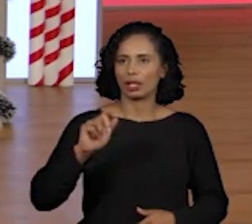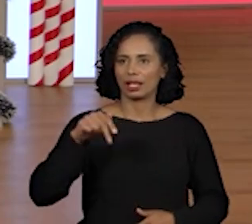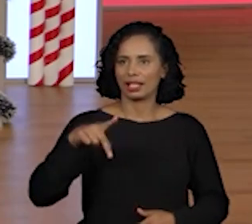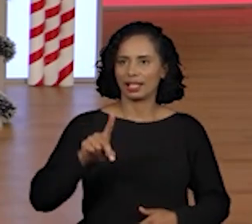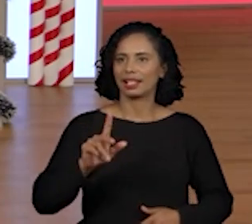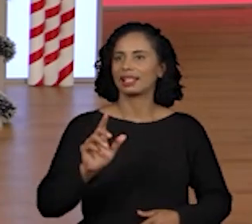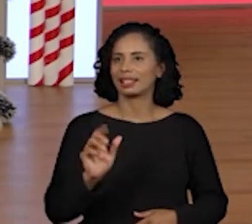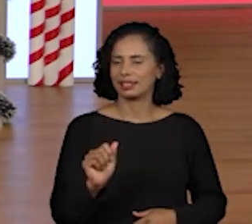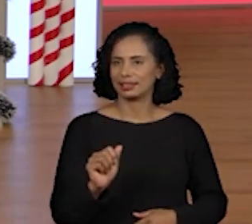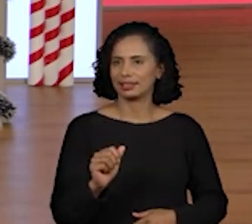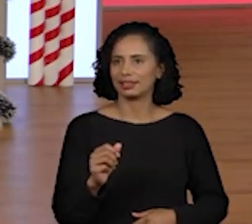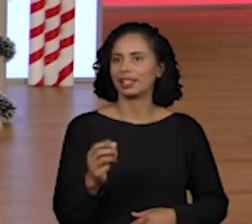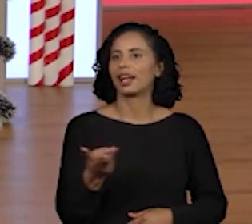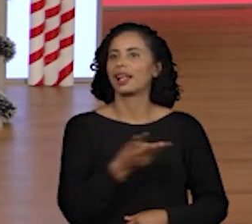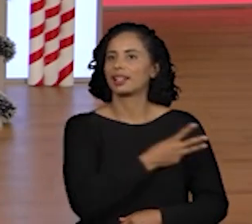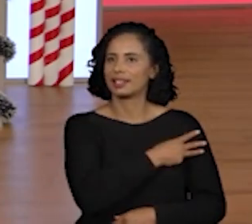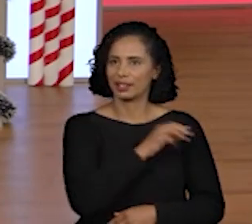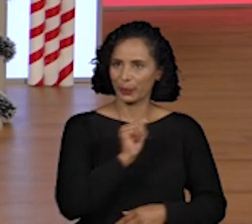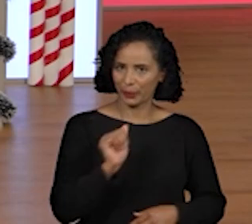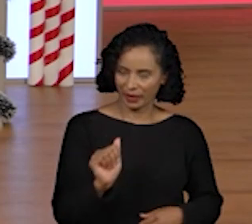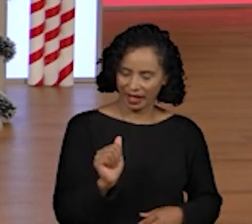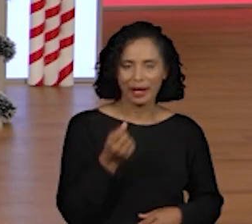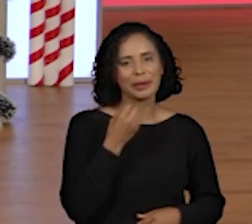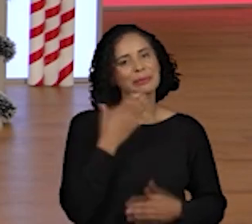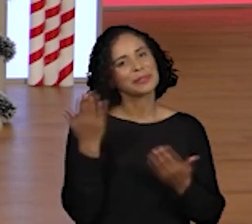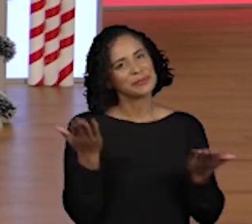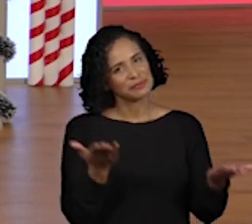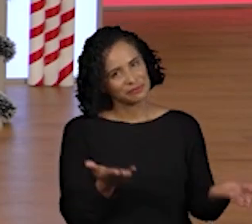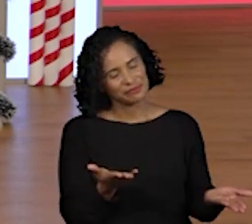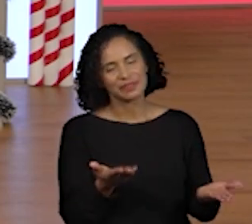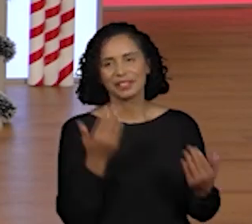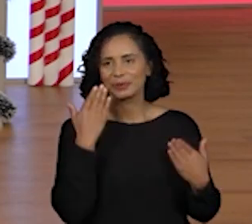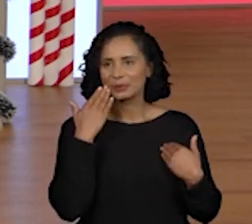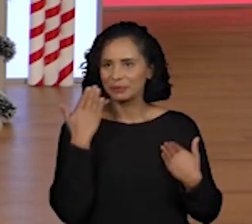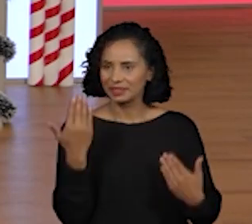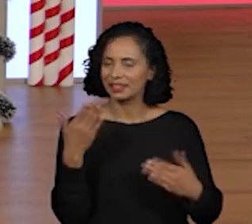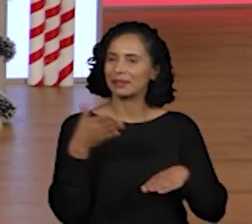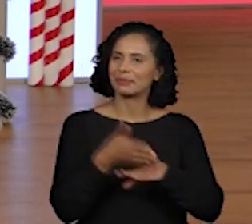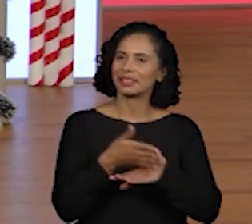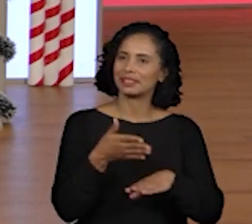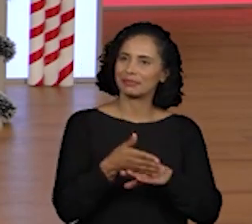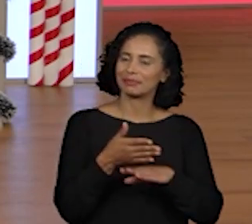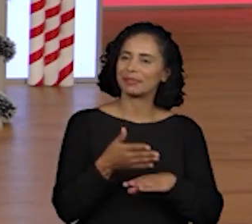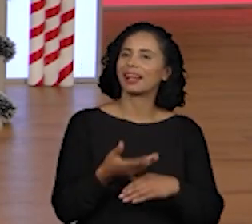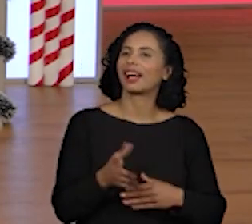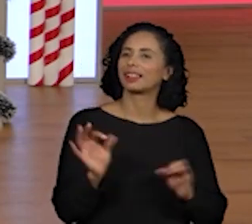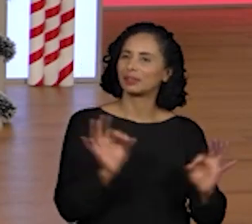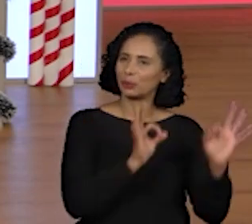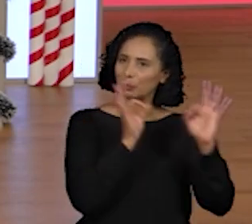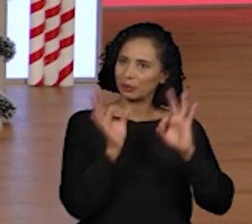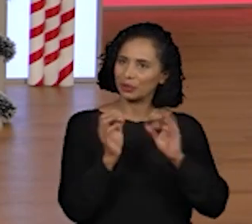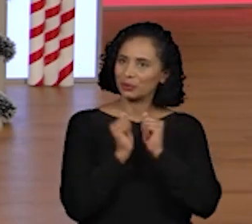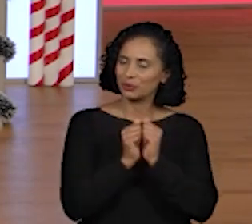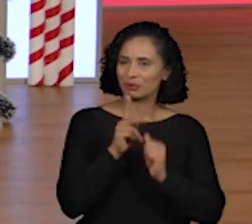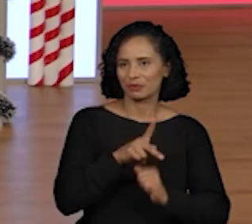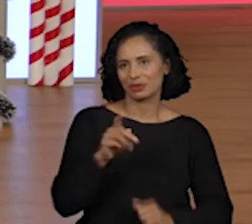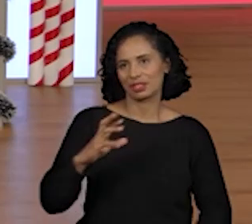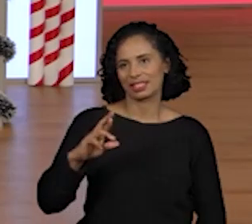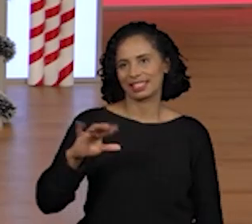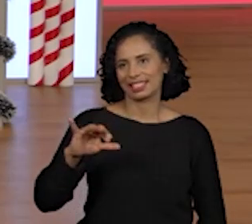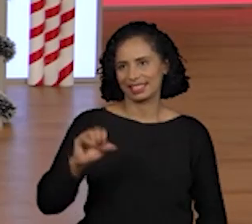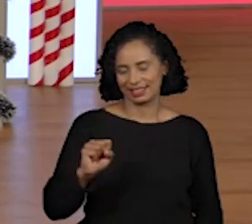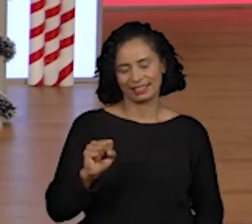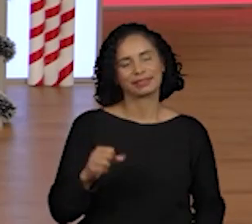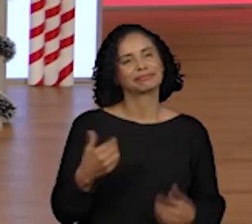terceiro A. Que bom, professor Alexandre, que você está conosco. Serra Negra também ligadinha com a professora Cris e tantos outros